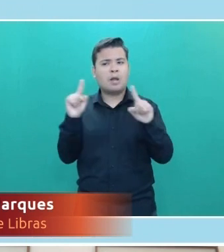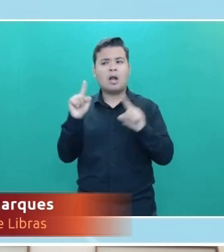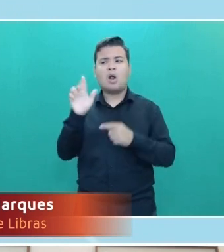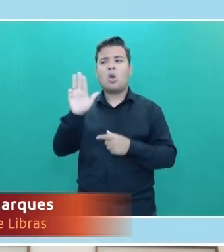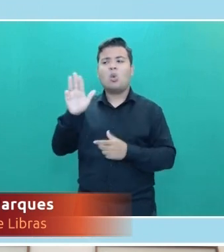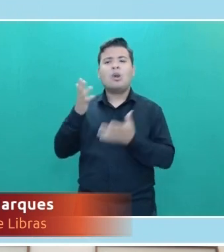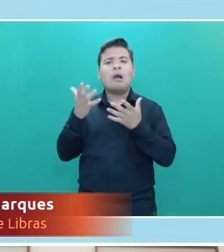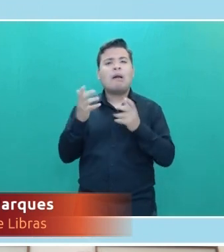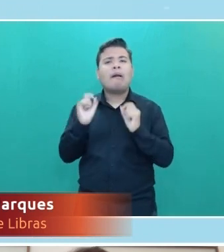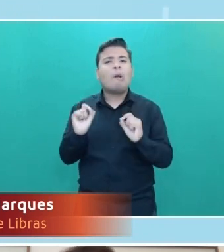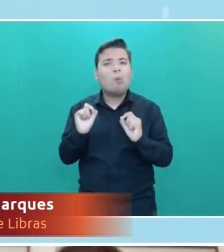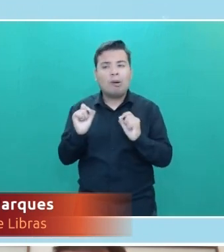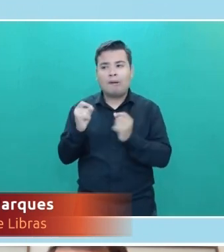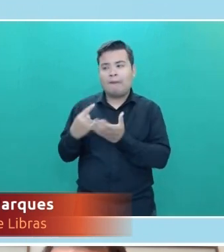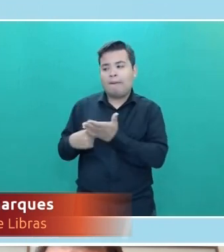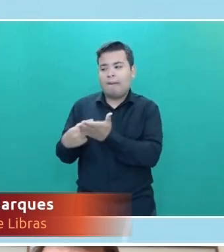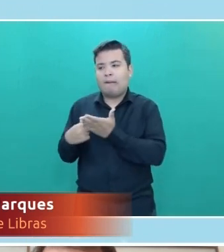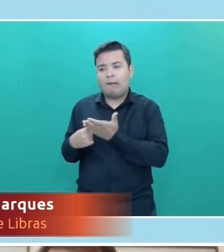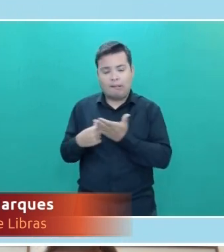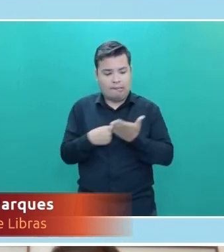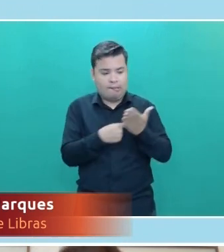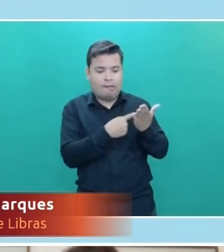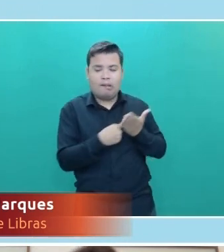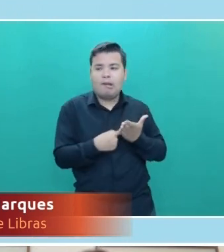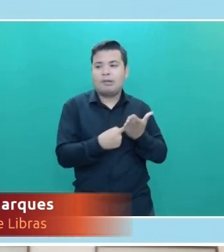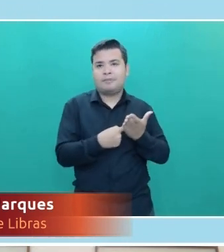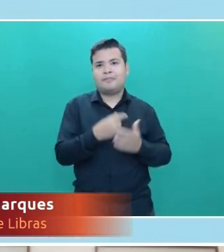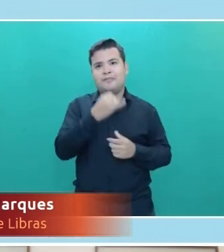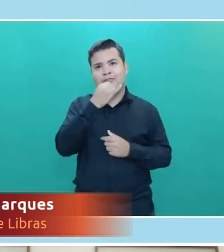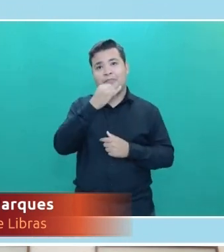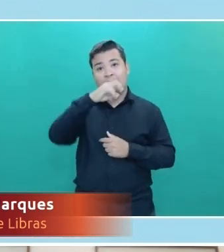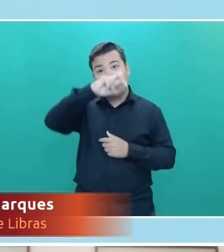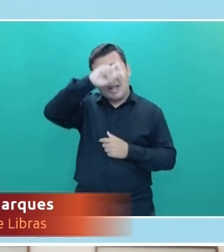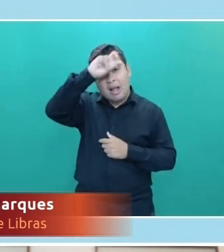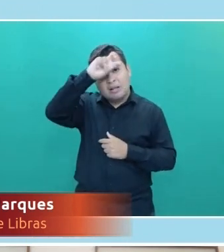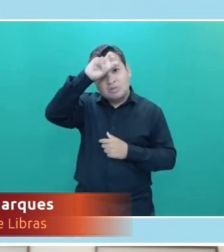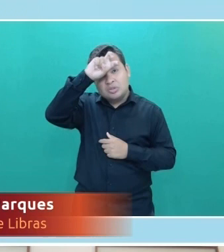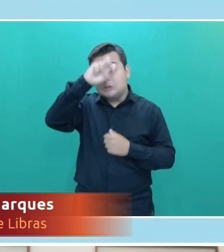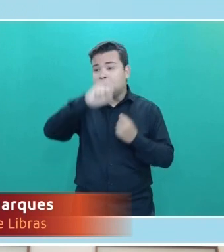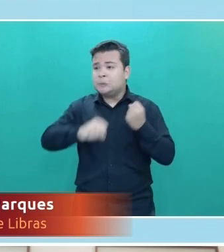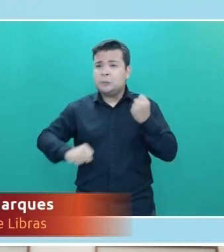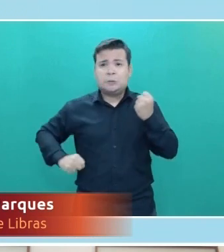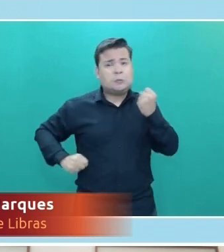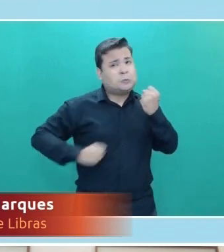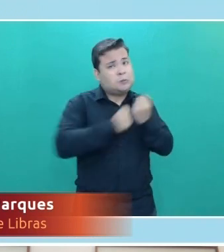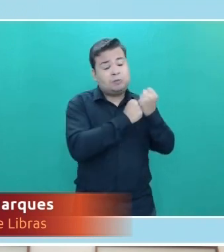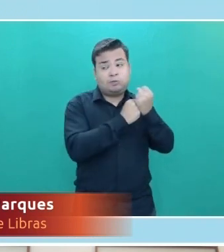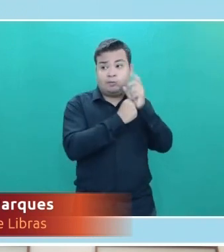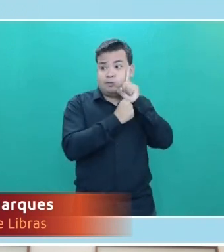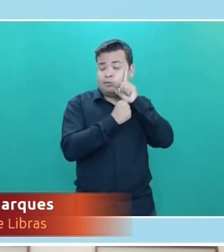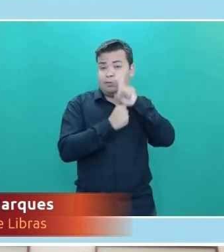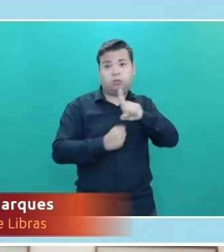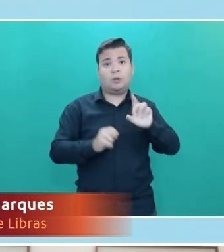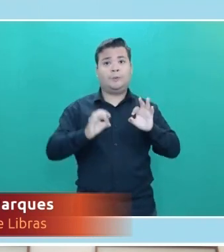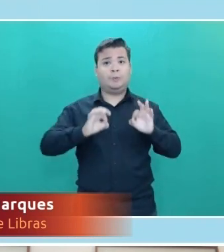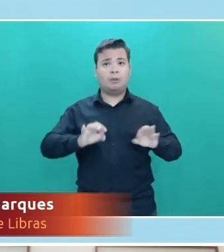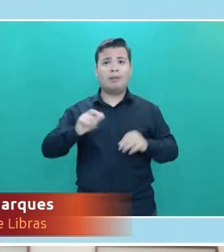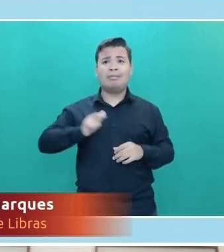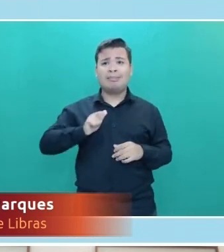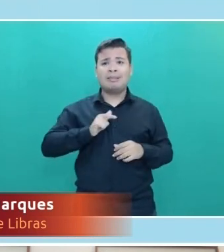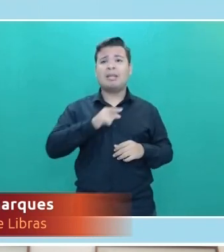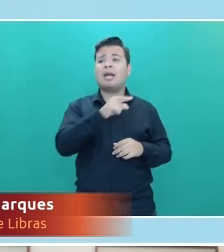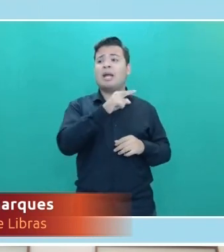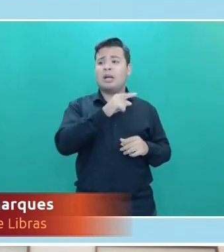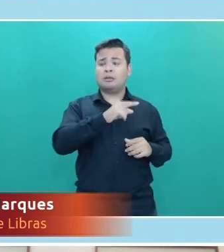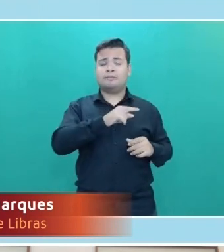nessa barganha. Por exemplo, o Egito é um forte aliado dos Estados Unidos, recebe toneladas de ajuda